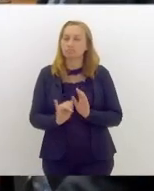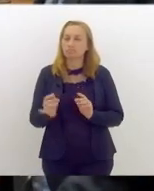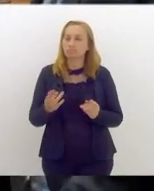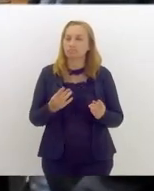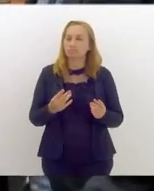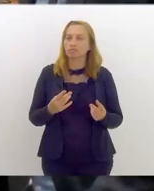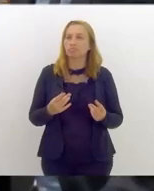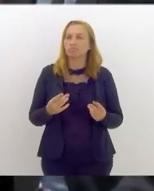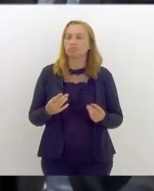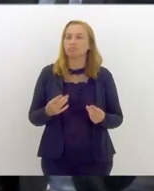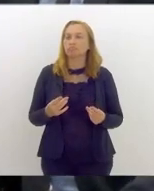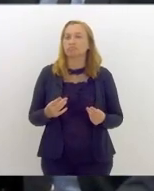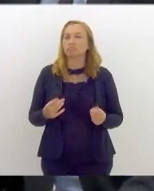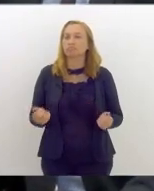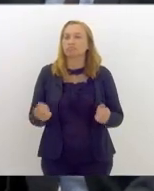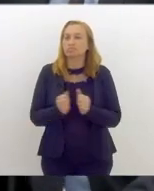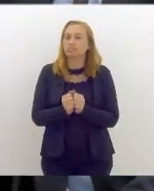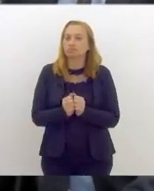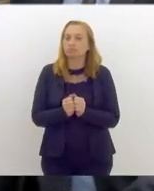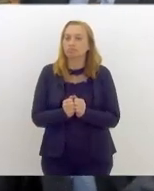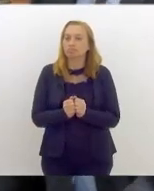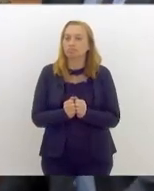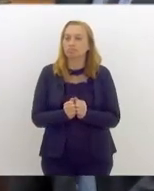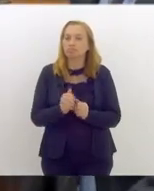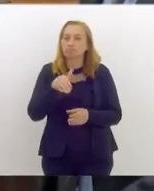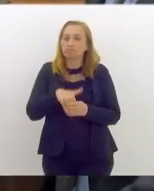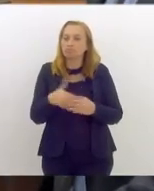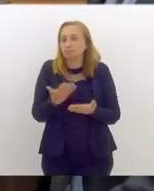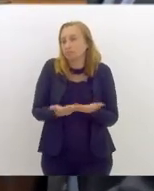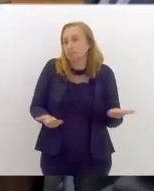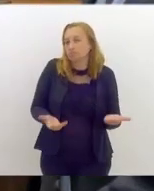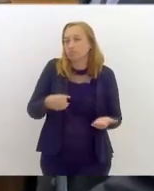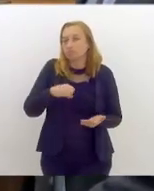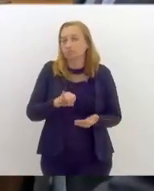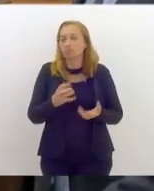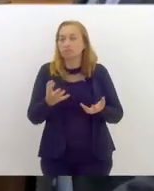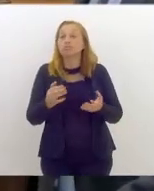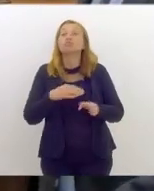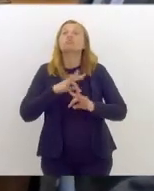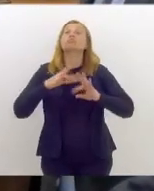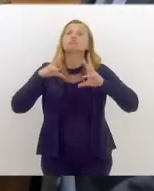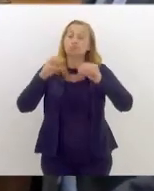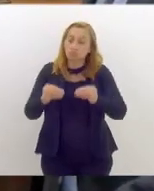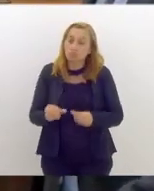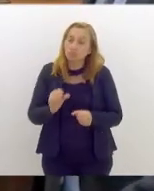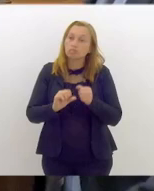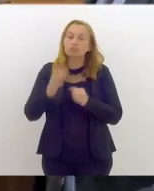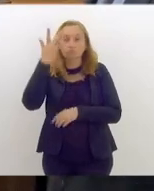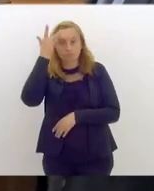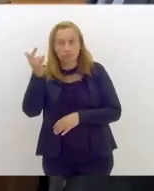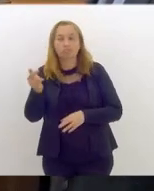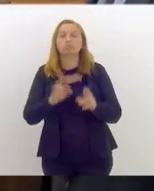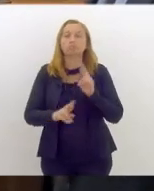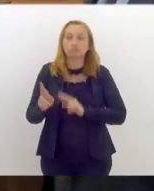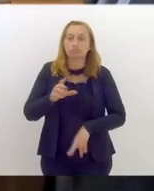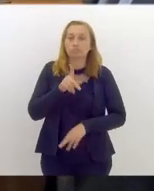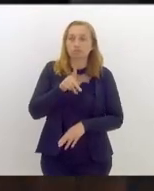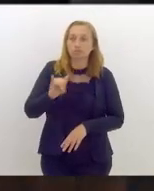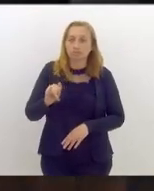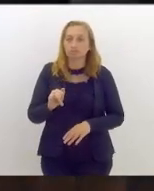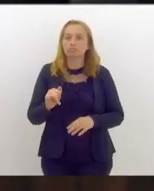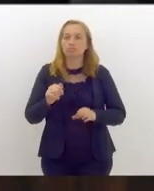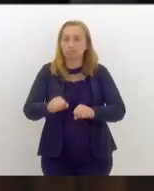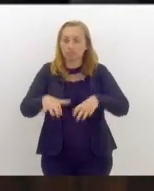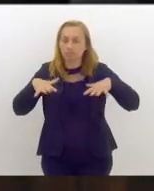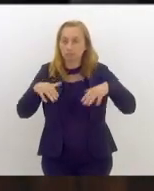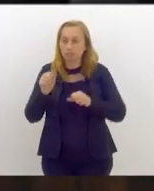ele é um anexo né que é um voto derrotado Se alguém quiser tudo que nós vamos fazermos amanhã em relação à CPI vai ter que ser no